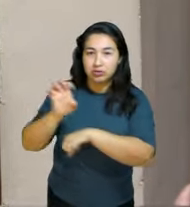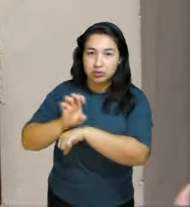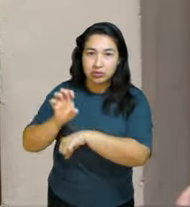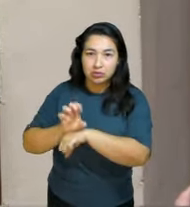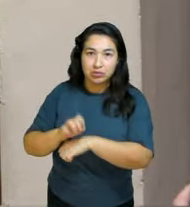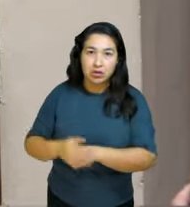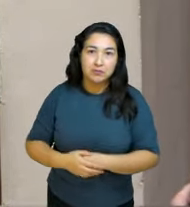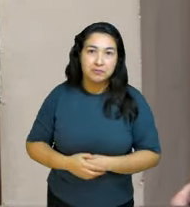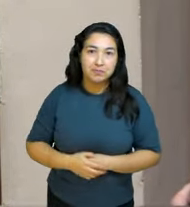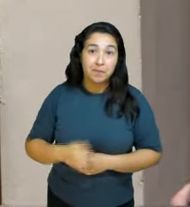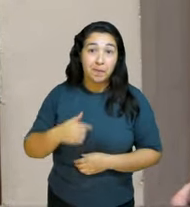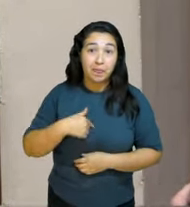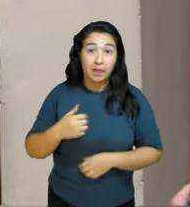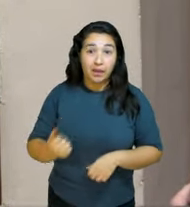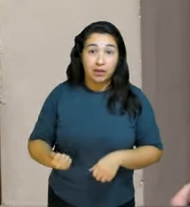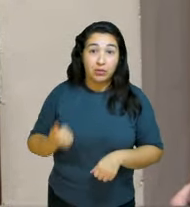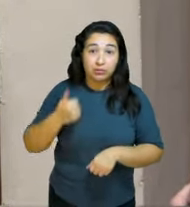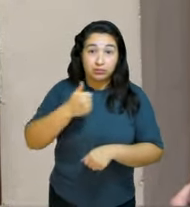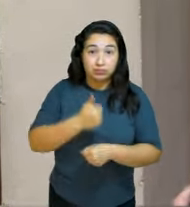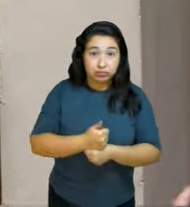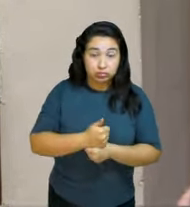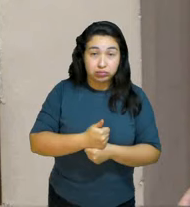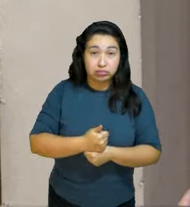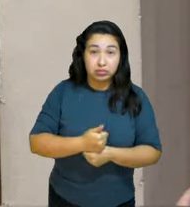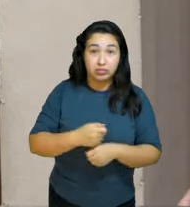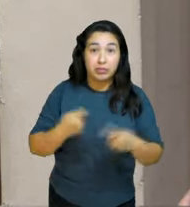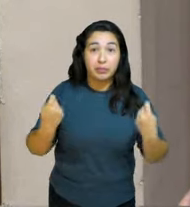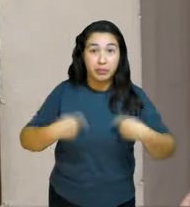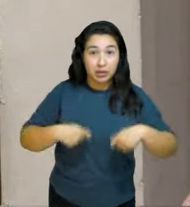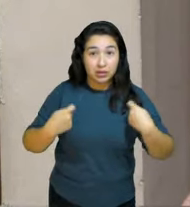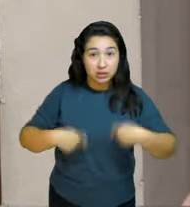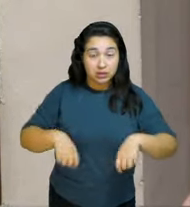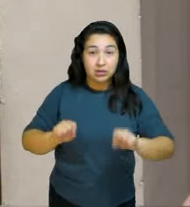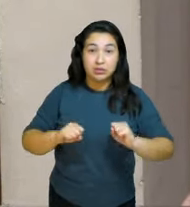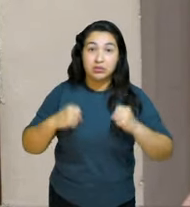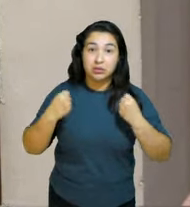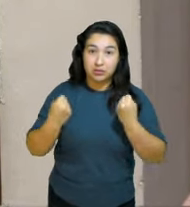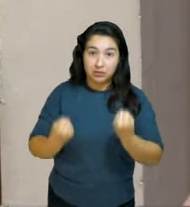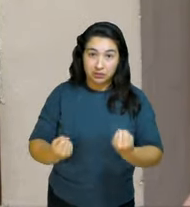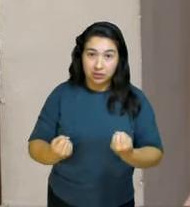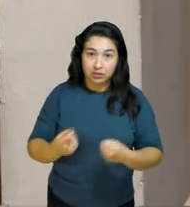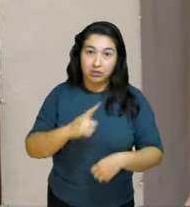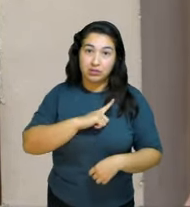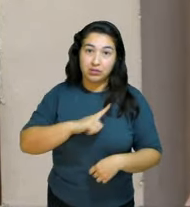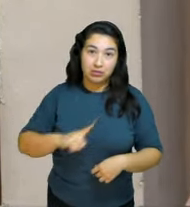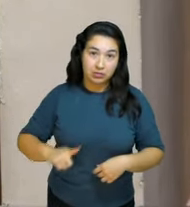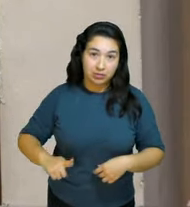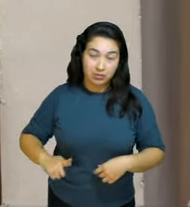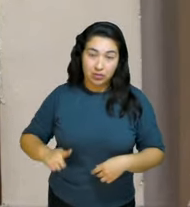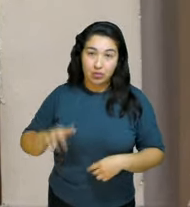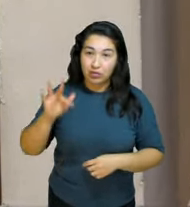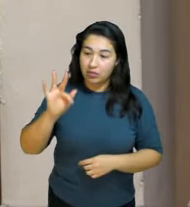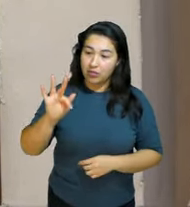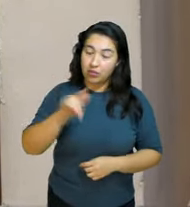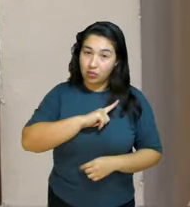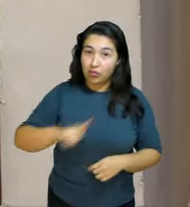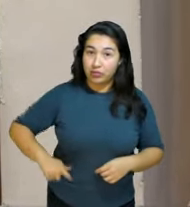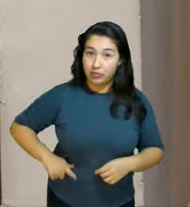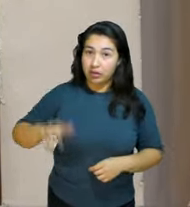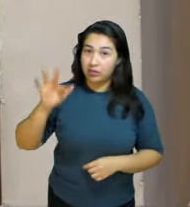ocupo, eu tenho, por dever de justiça, defender o que a FESPORT e o governo está